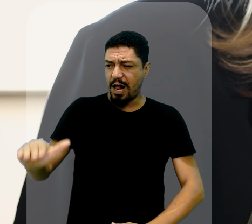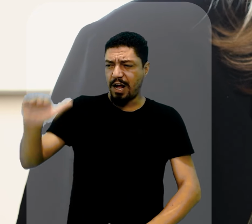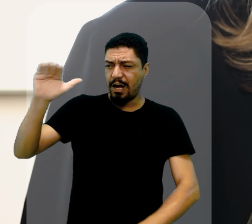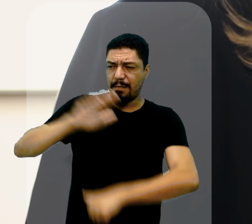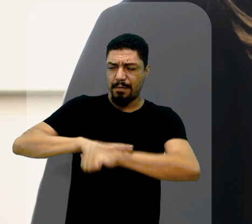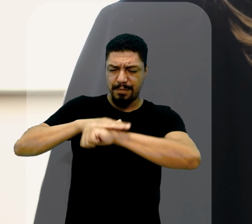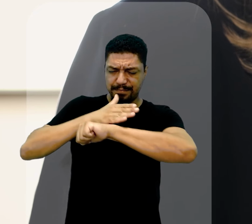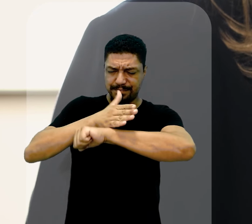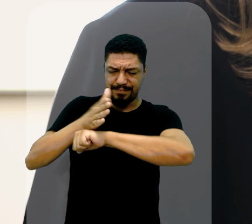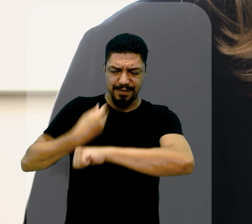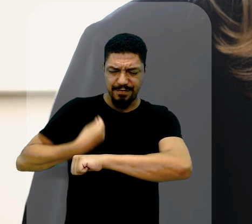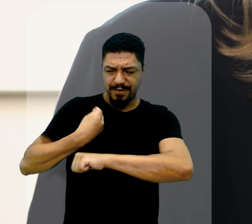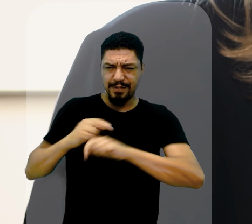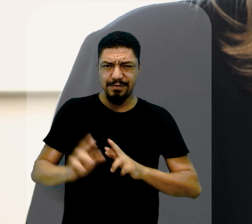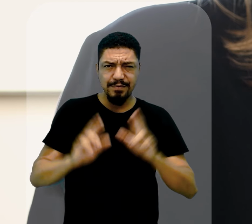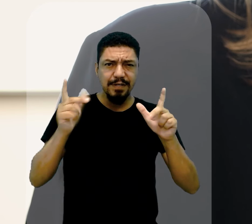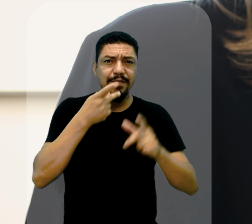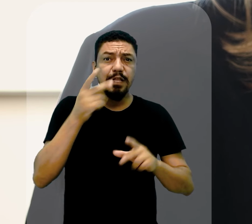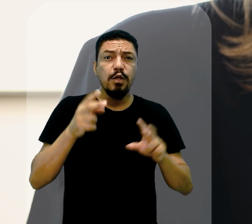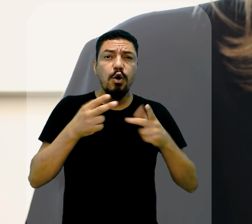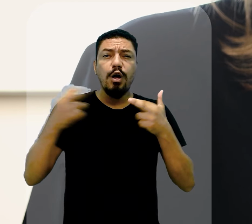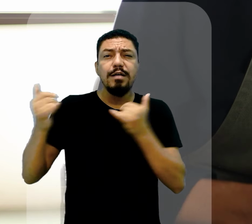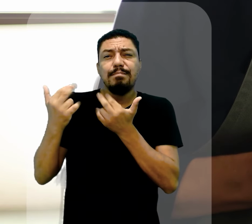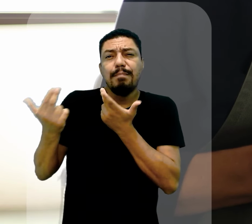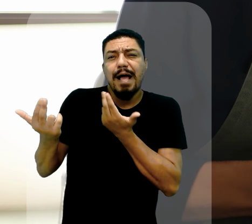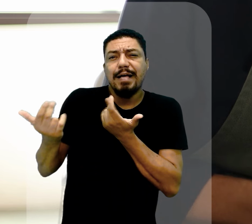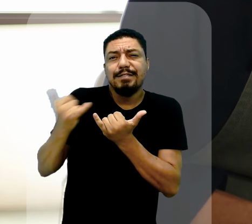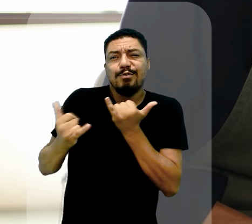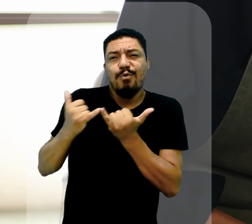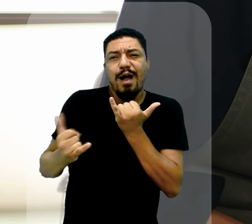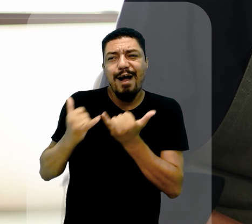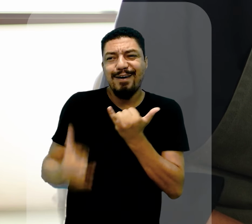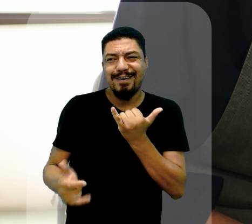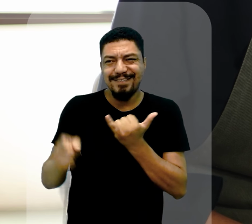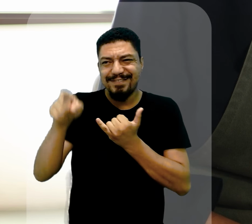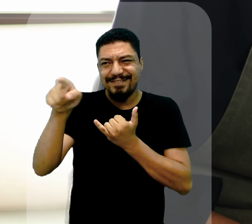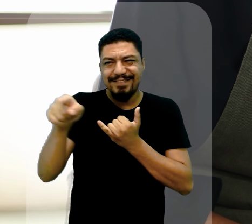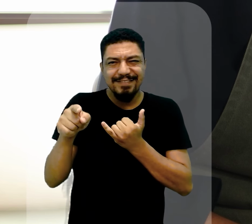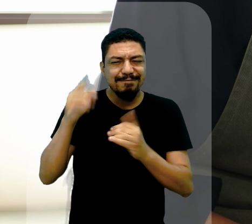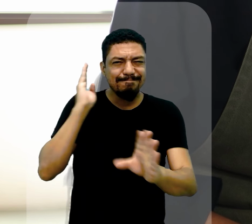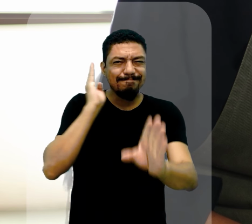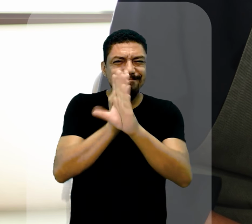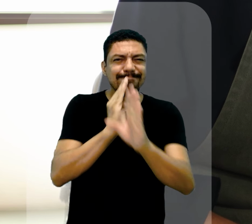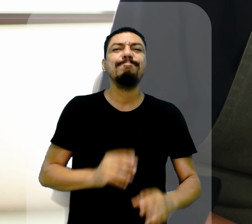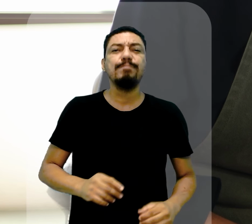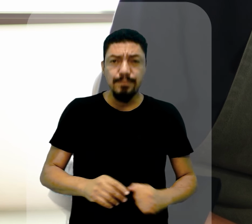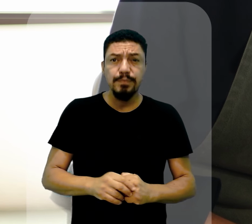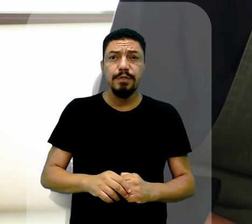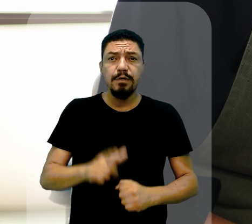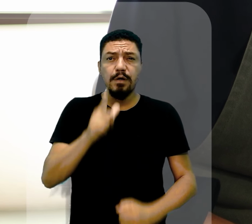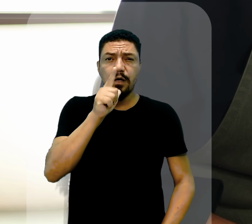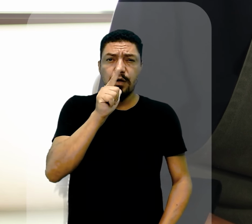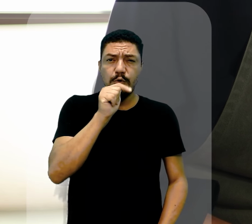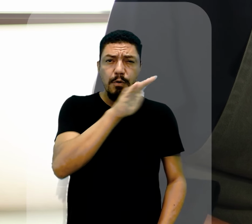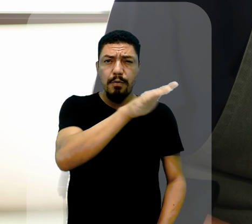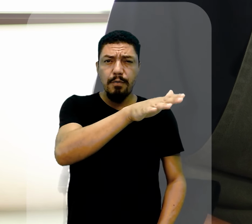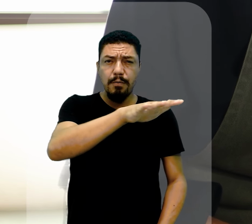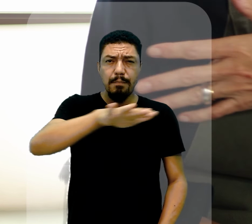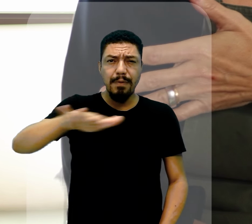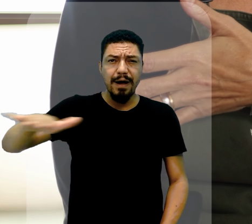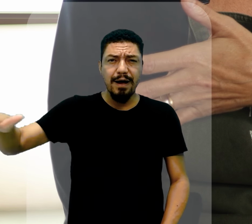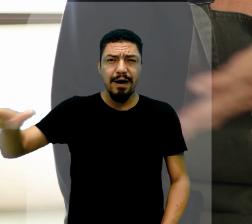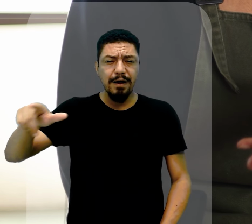vida diferentes, está falando de coisas parecidas. E essa descoberta de que então o mar era um mar